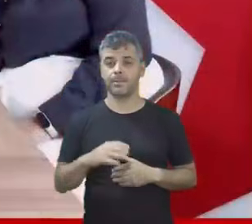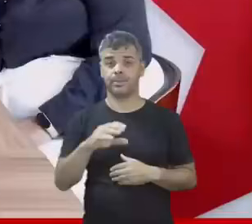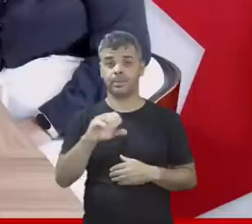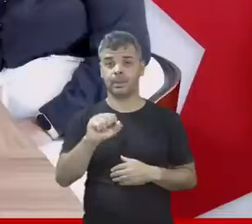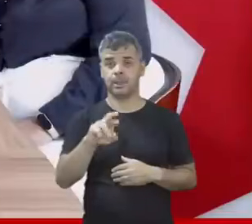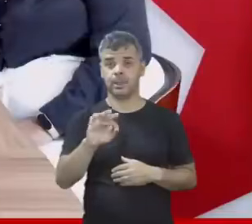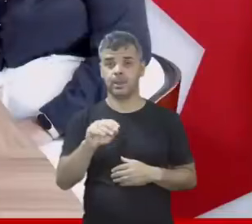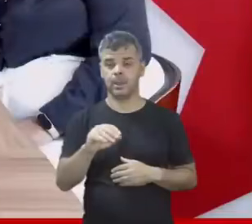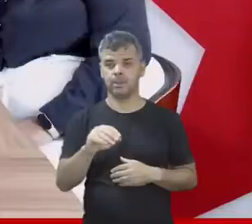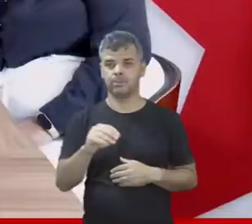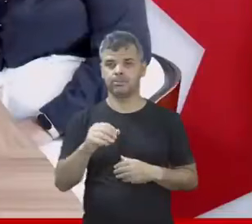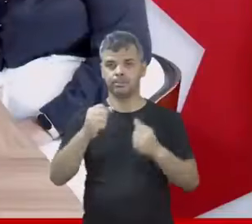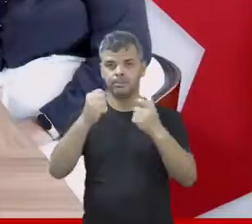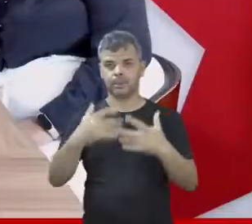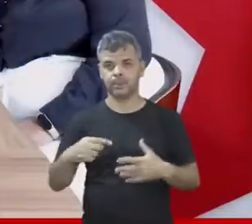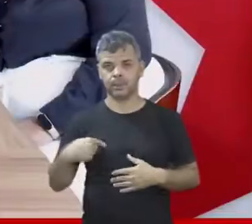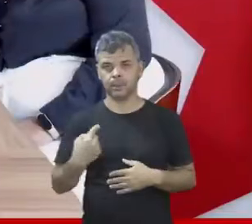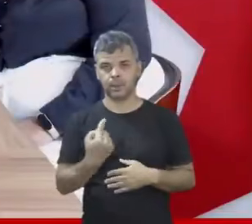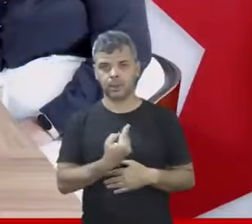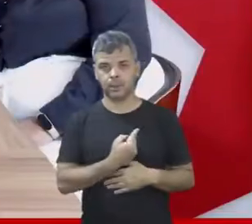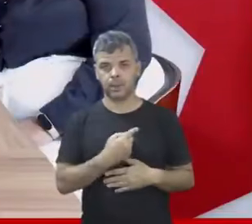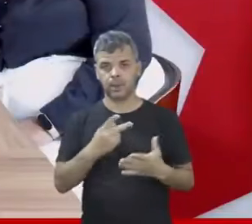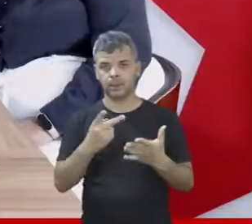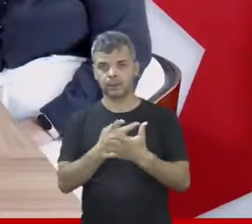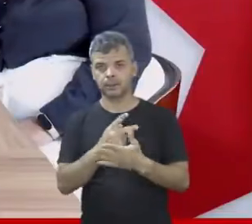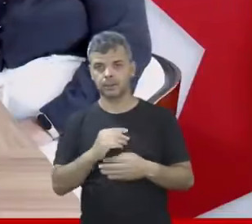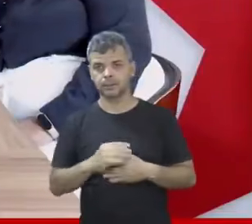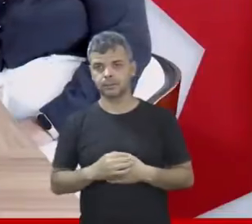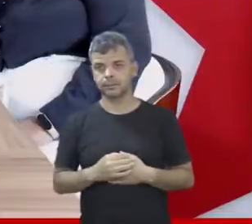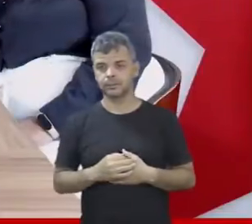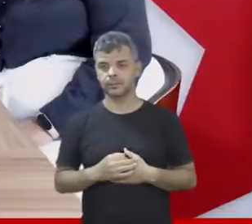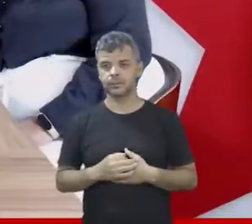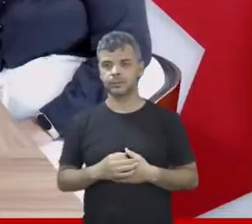Cris, conta pra gente. O que vem por aí?